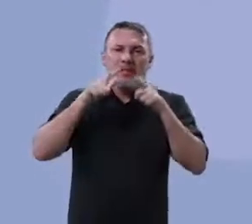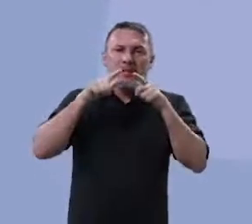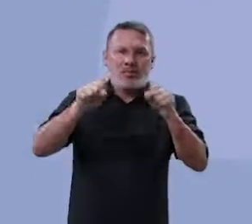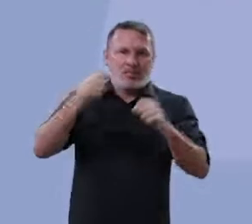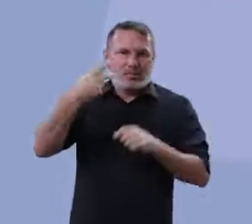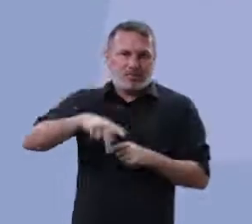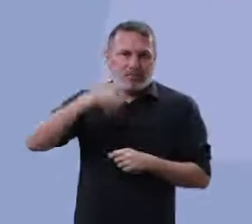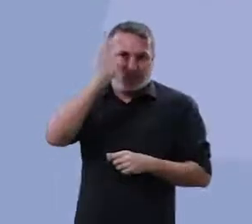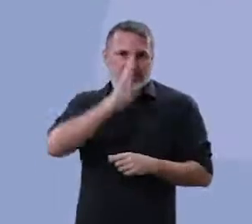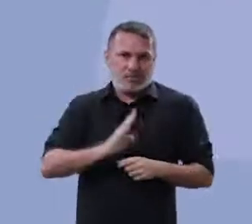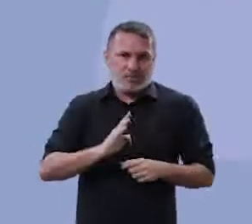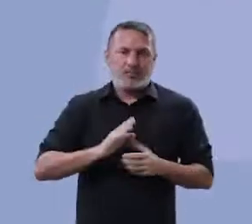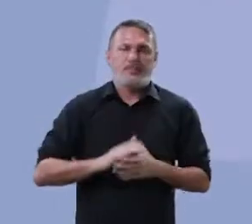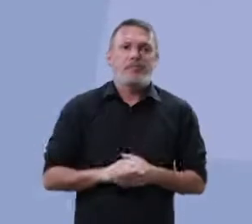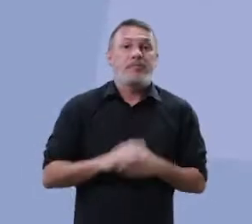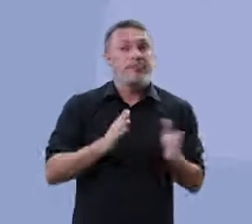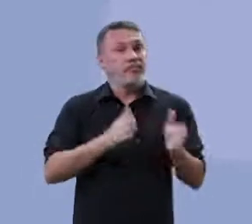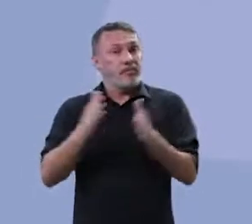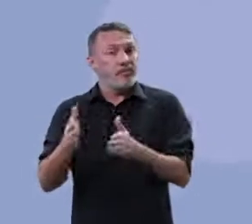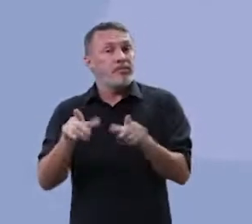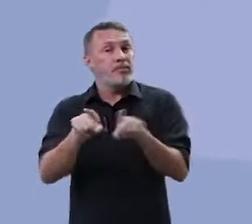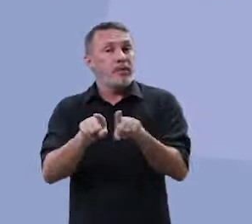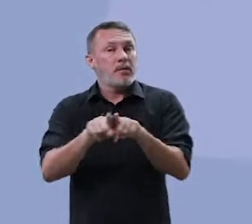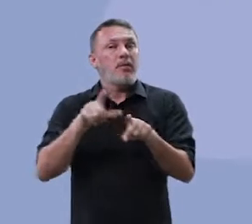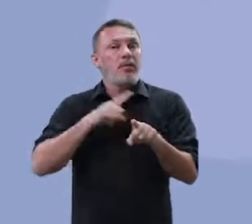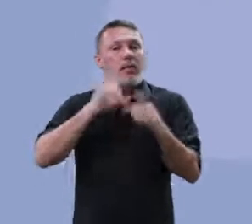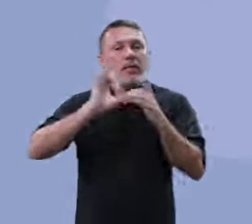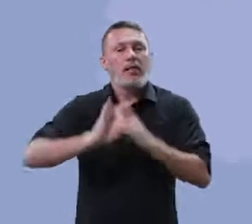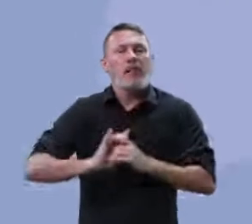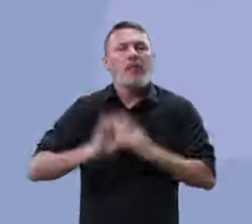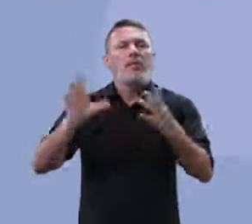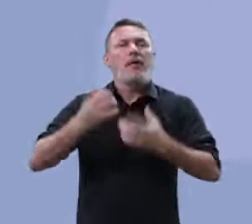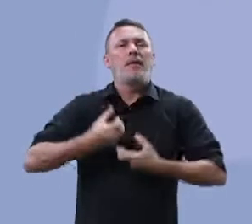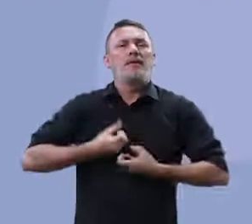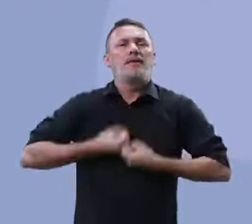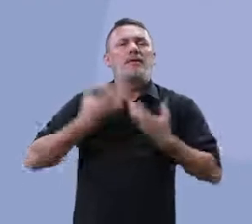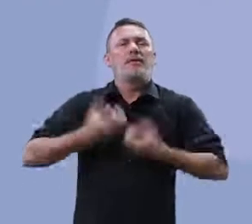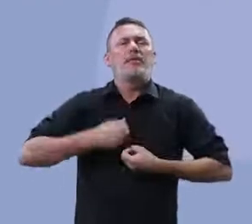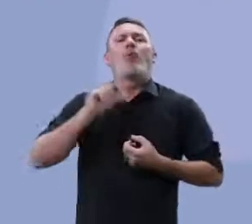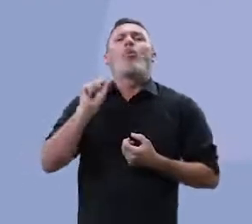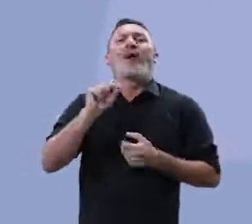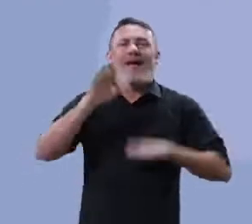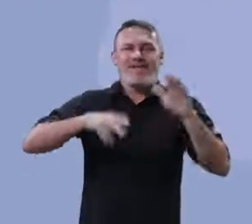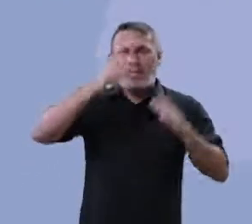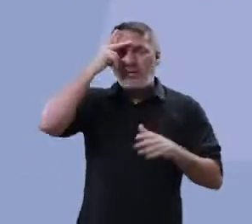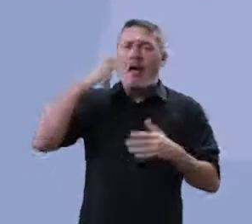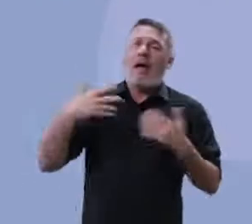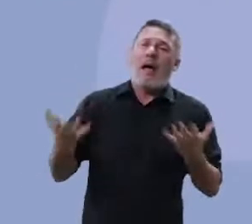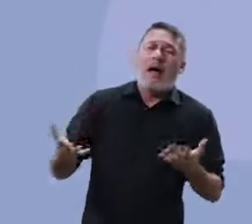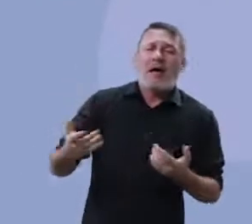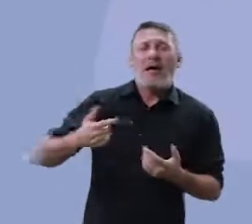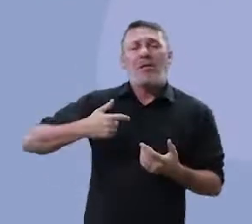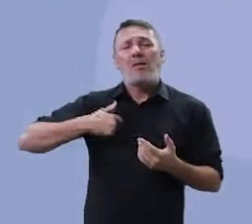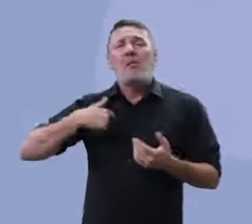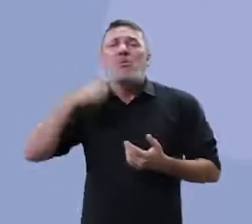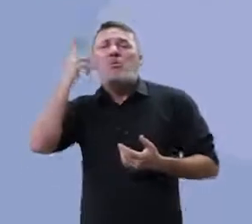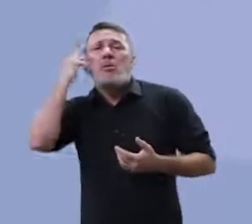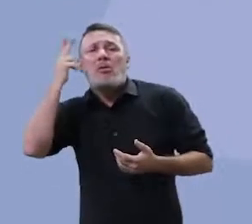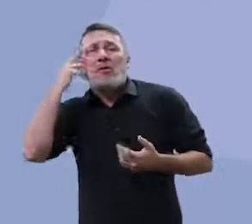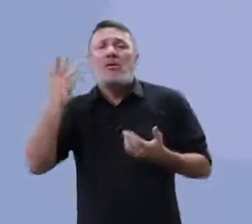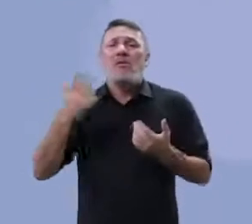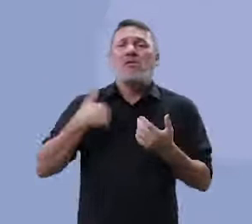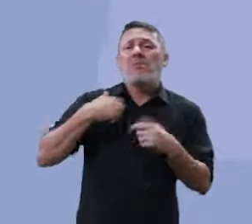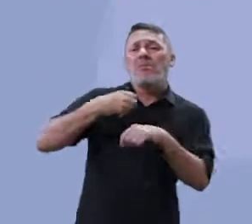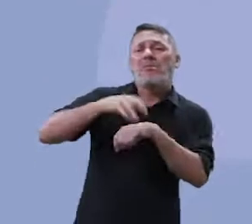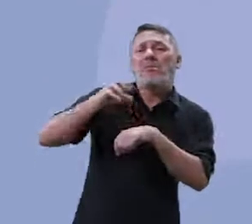preconceito linguístico no Brasil. Depois falamos sobre liberdade de expressão, que as pessoas às vezes falam,